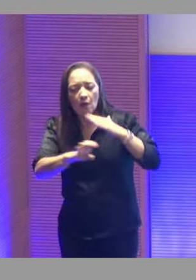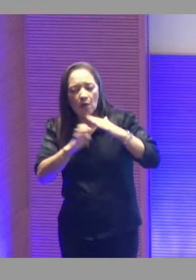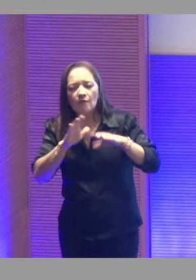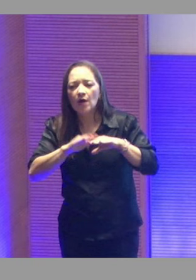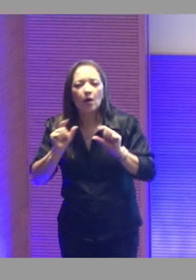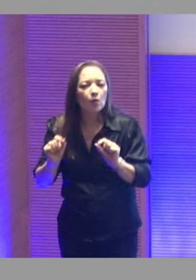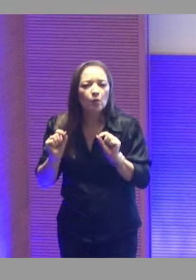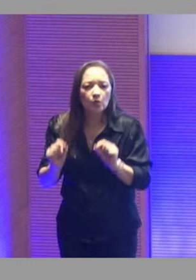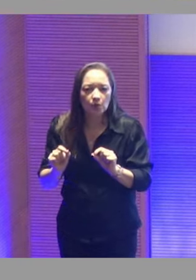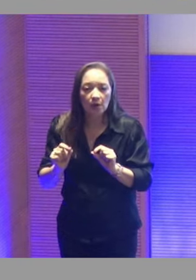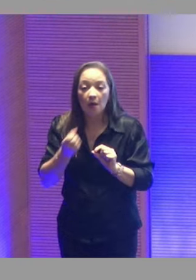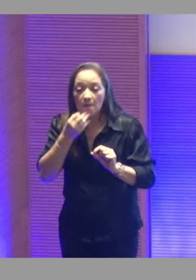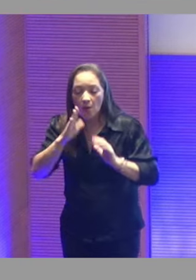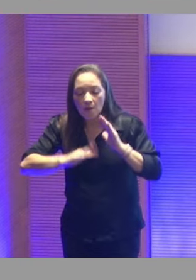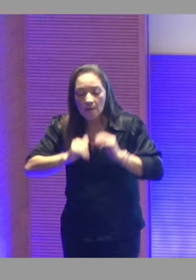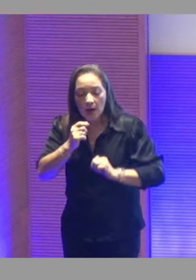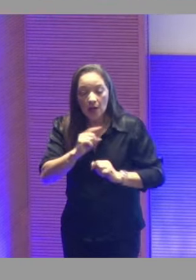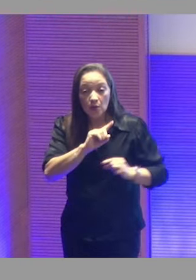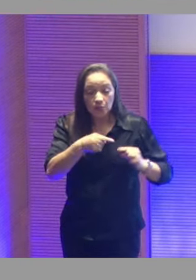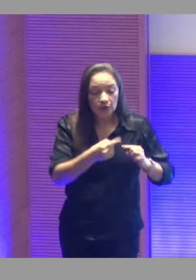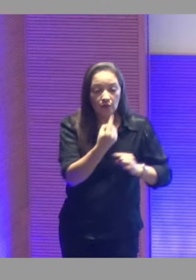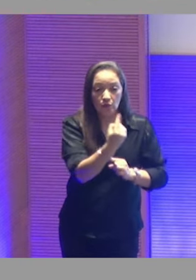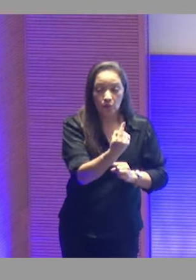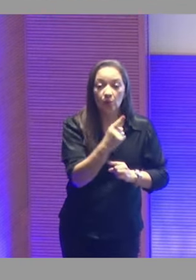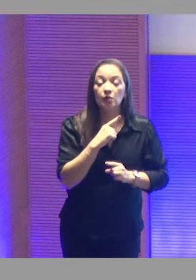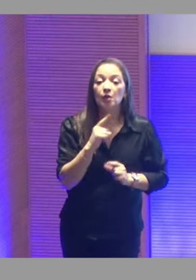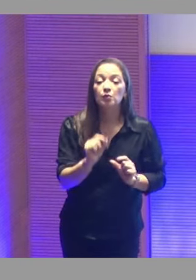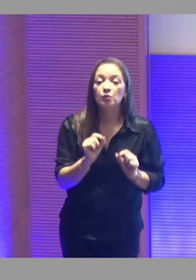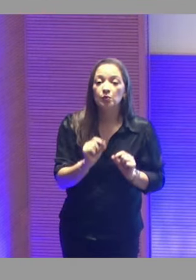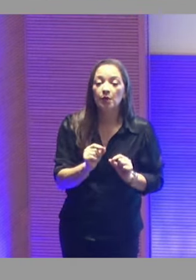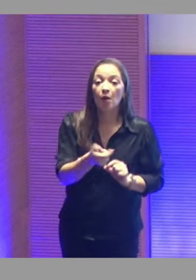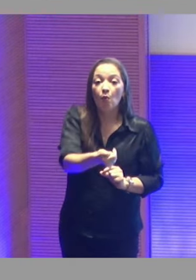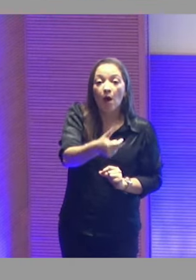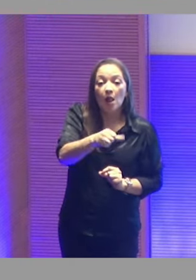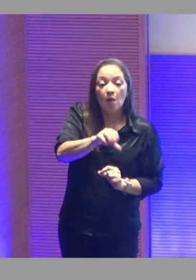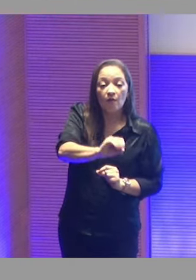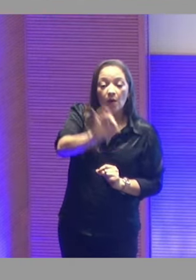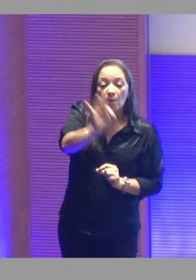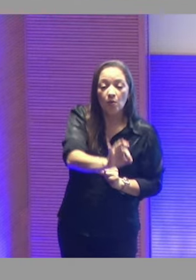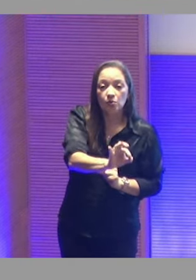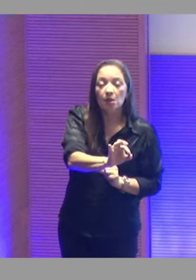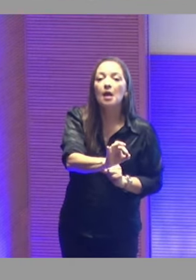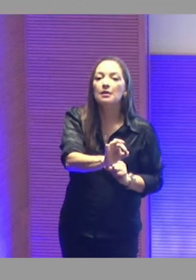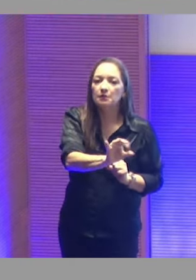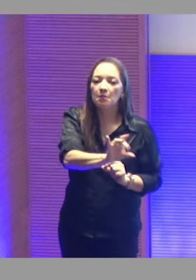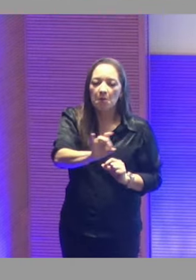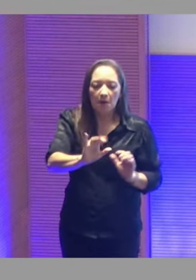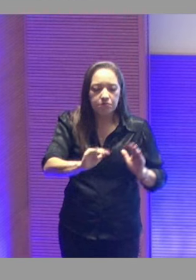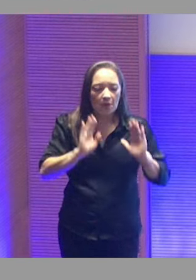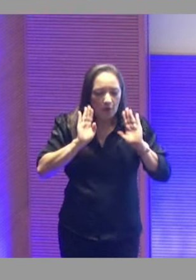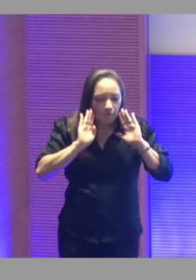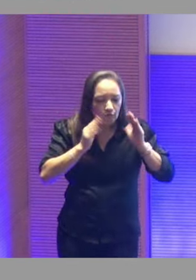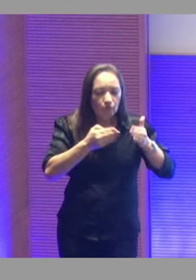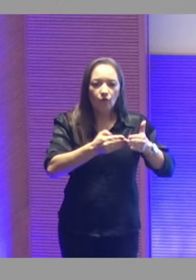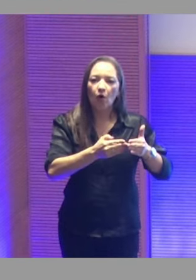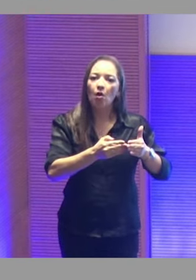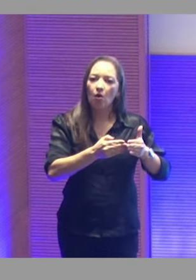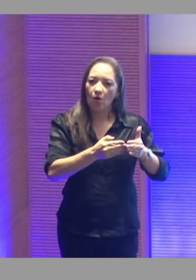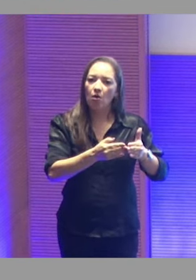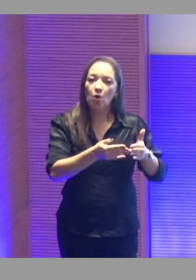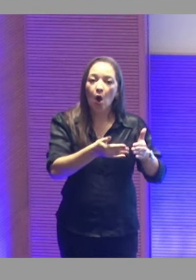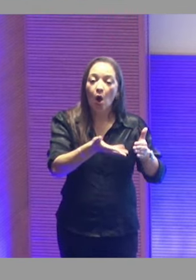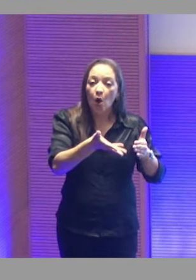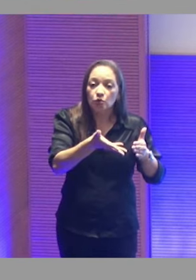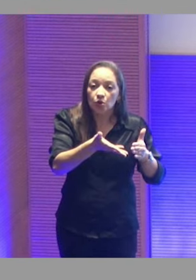da gestão das emissões de escopo um a gente tem ali quase eh 90% das organizações eh focando em otimização de processos